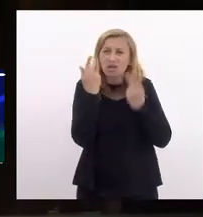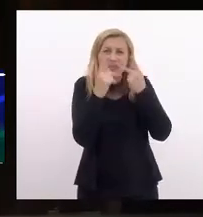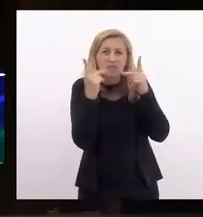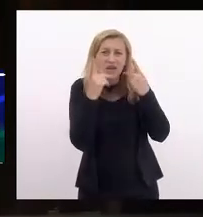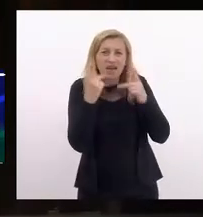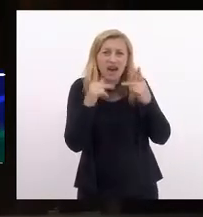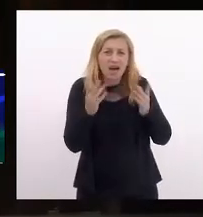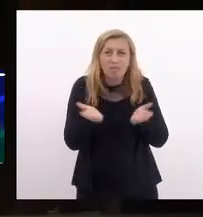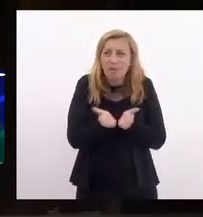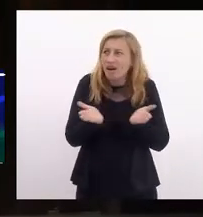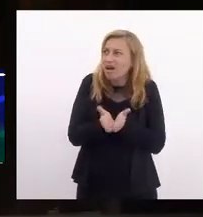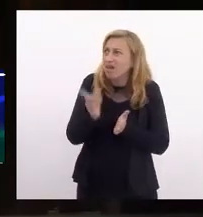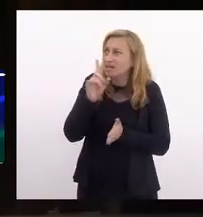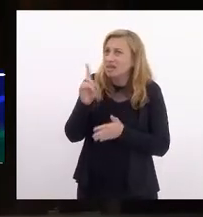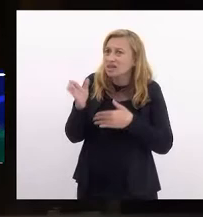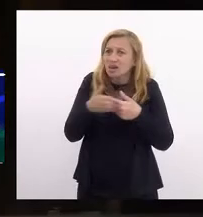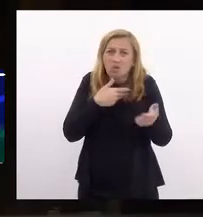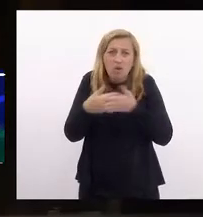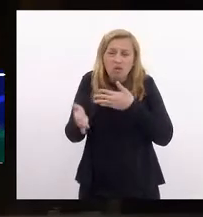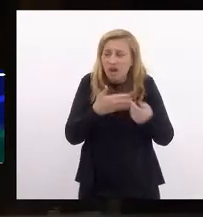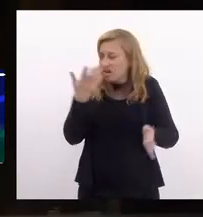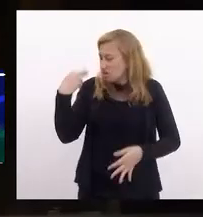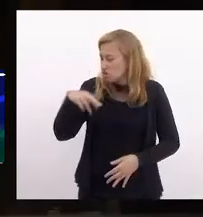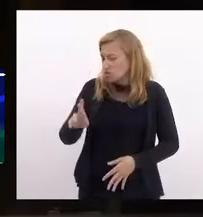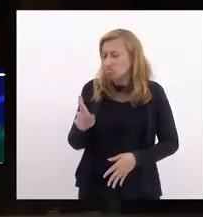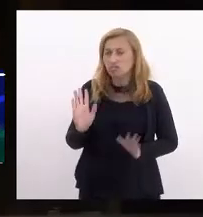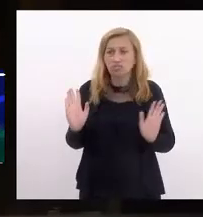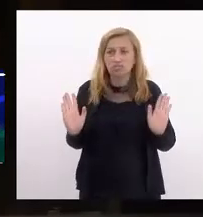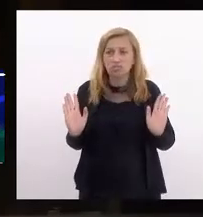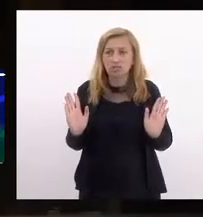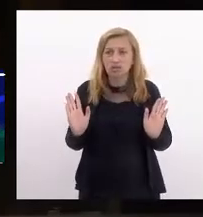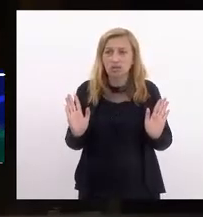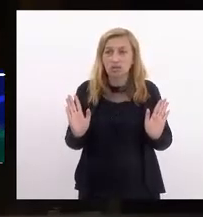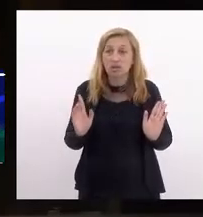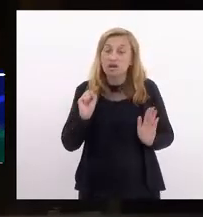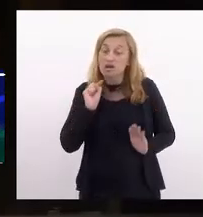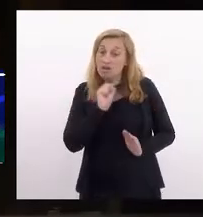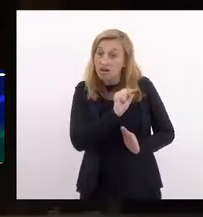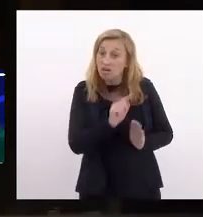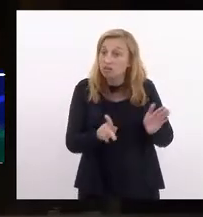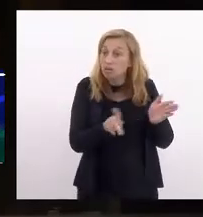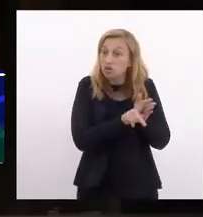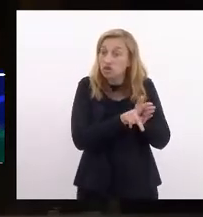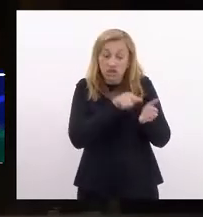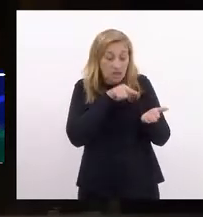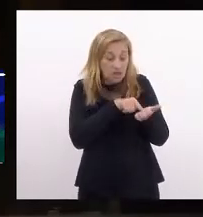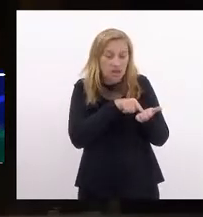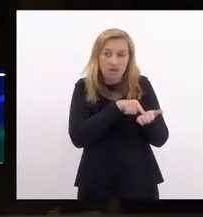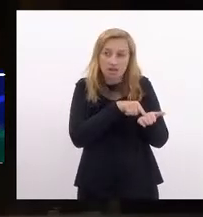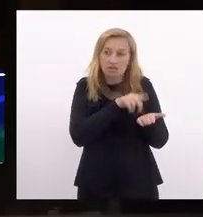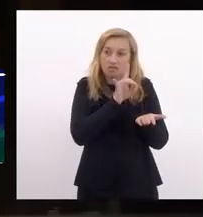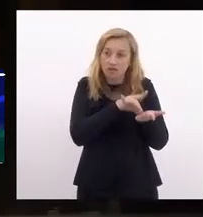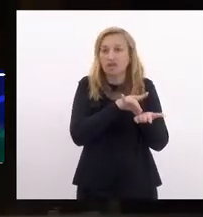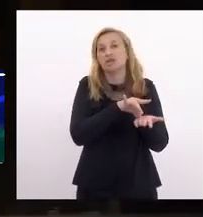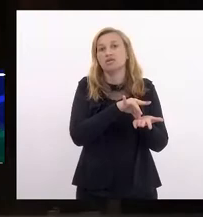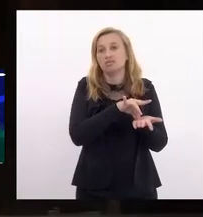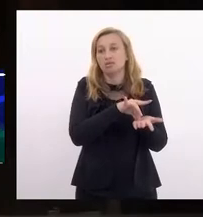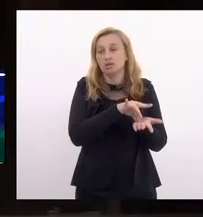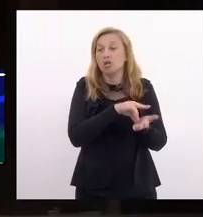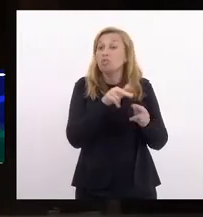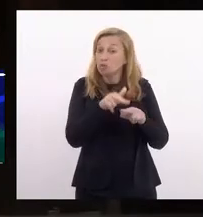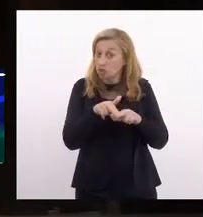pregar a palavra dele seja qual for a religião e este é o Projeto verdadeiro e